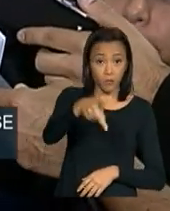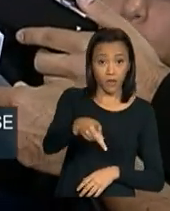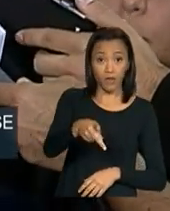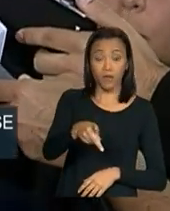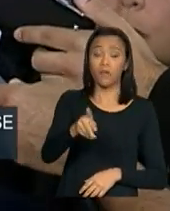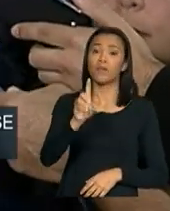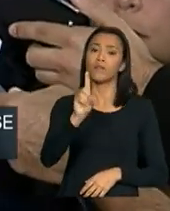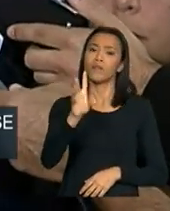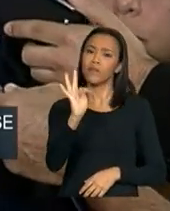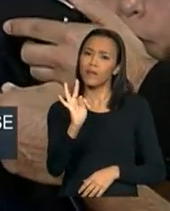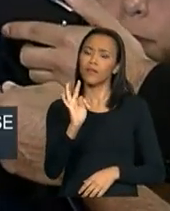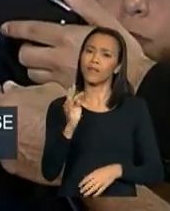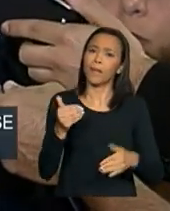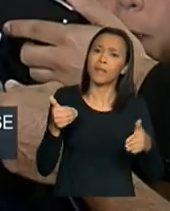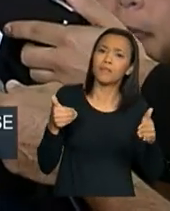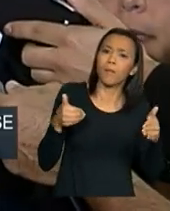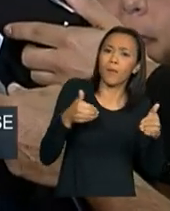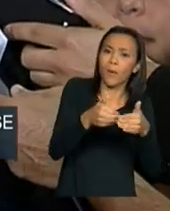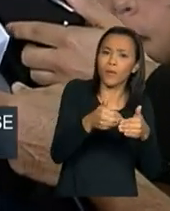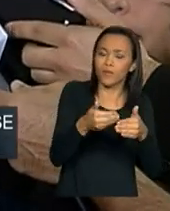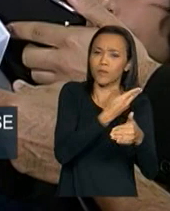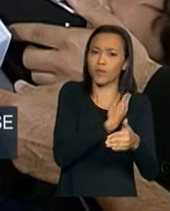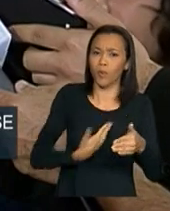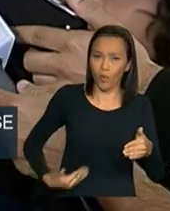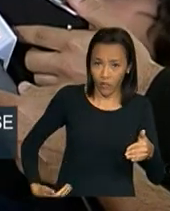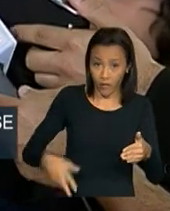mais perto do governo Dilma e